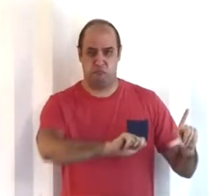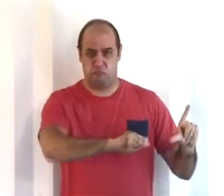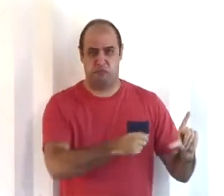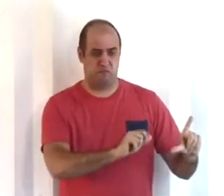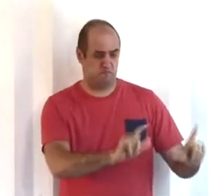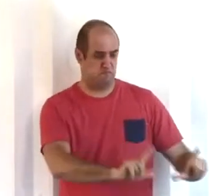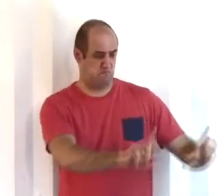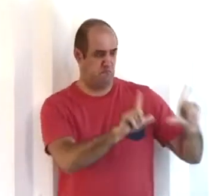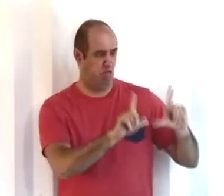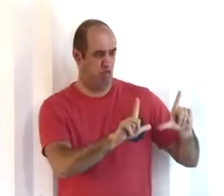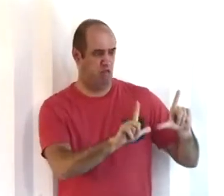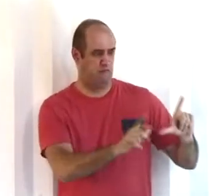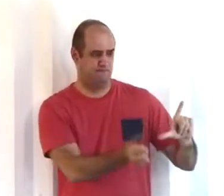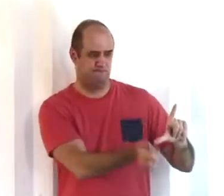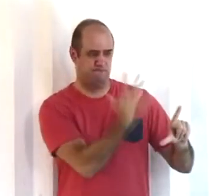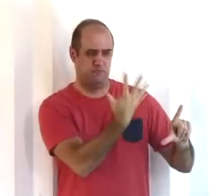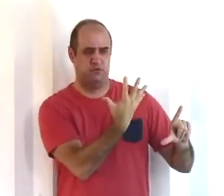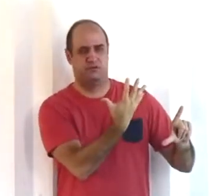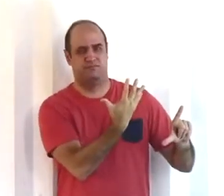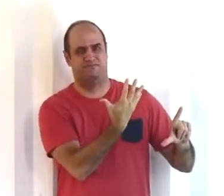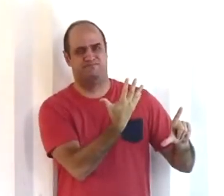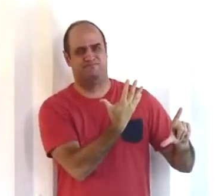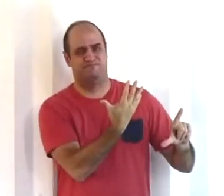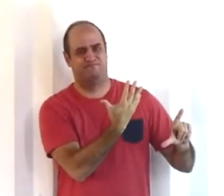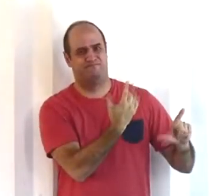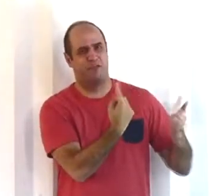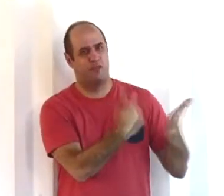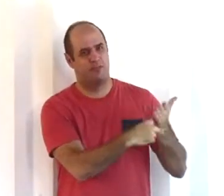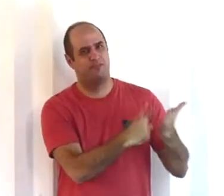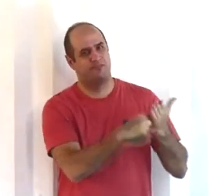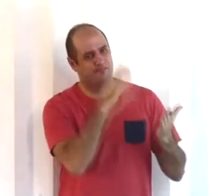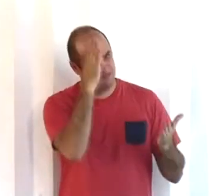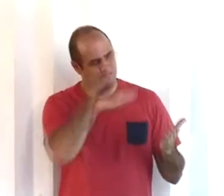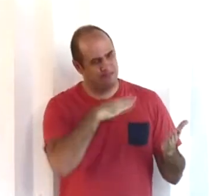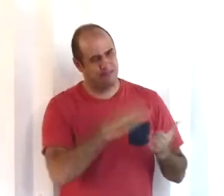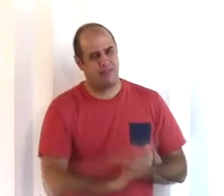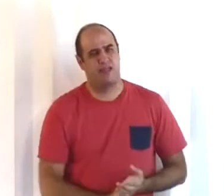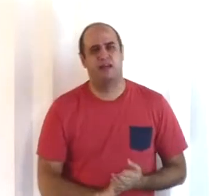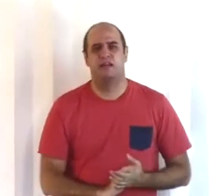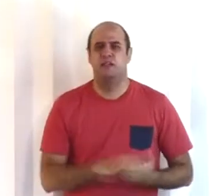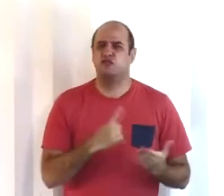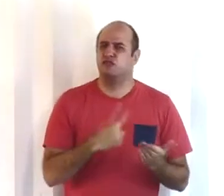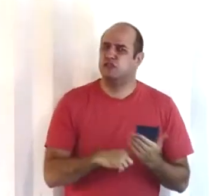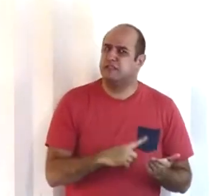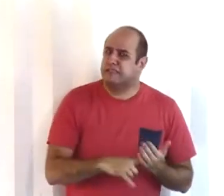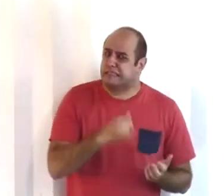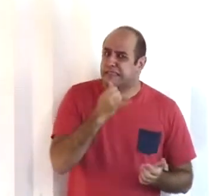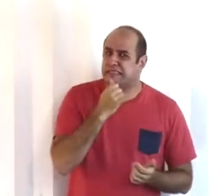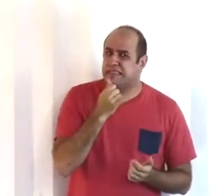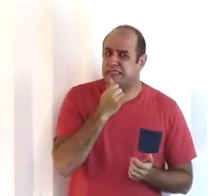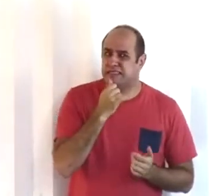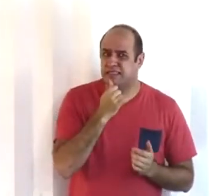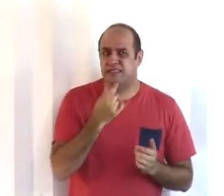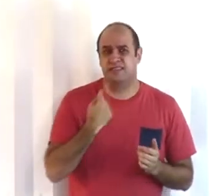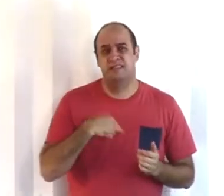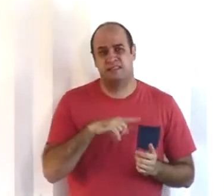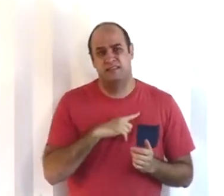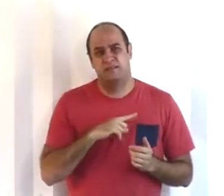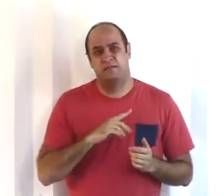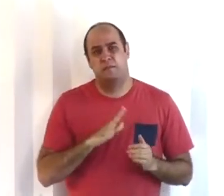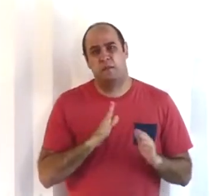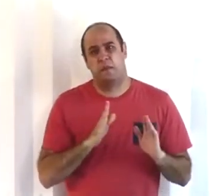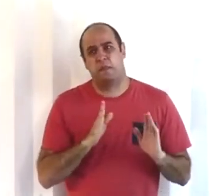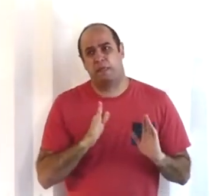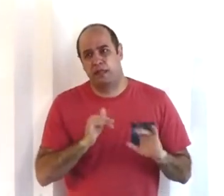tem nas manchetes a tragédia. Uma das notícias tristes que ouvimos, embora ela seja uma